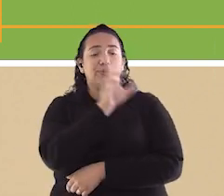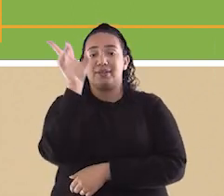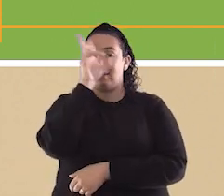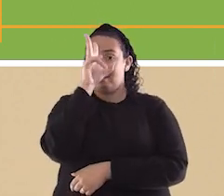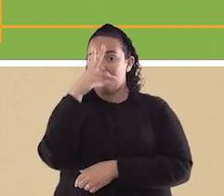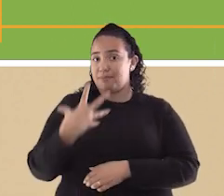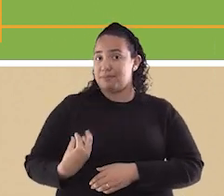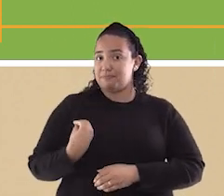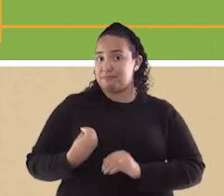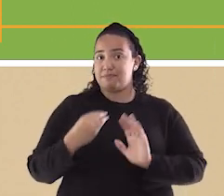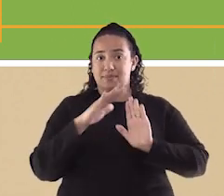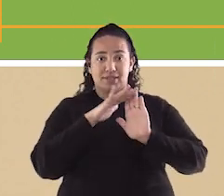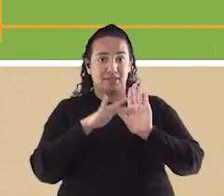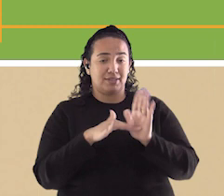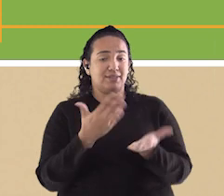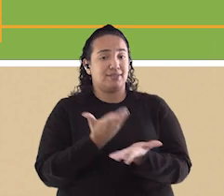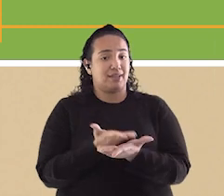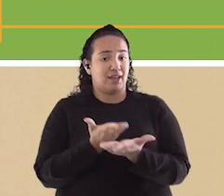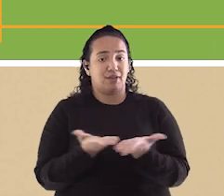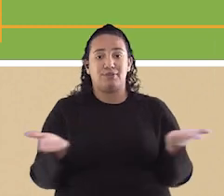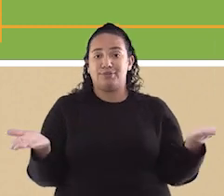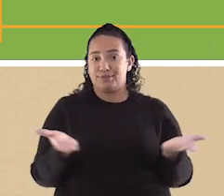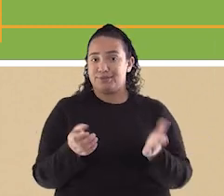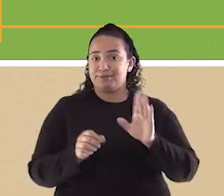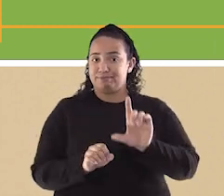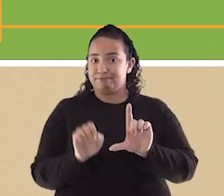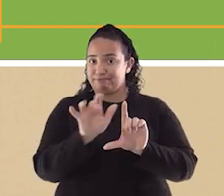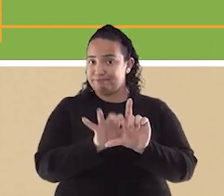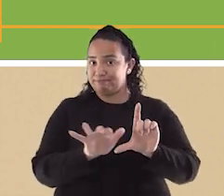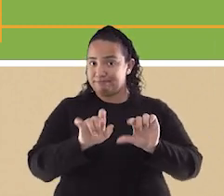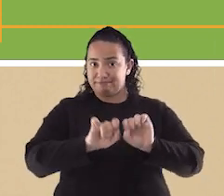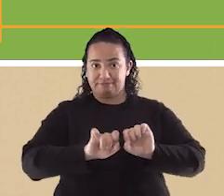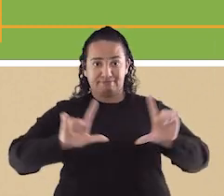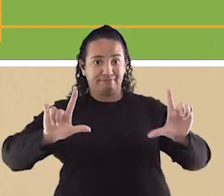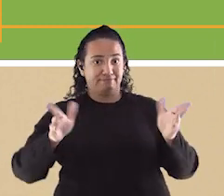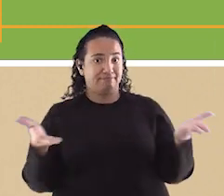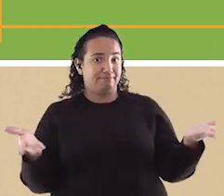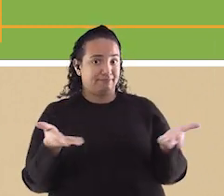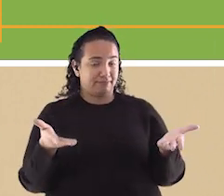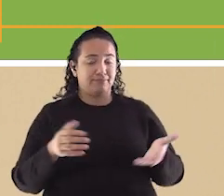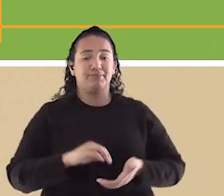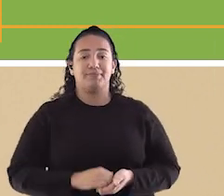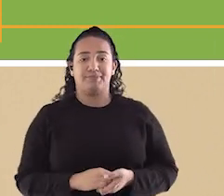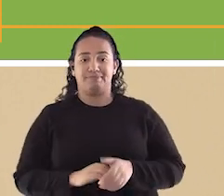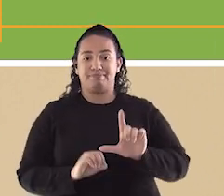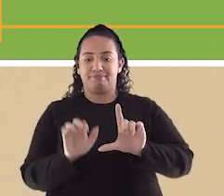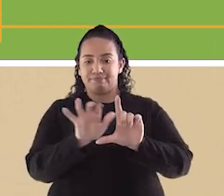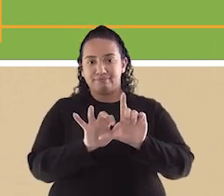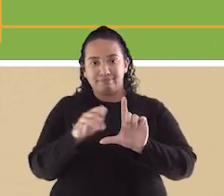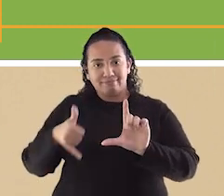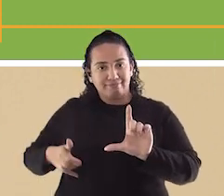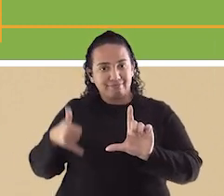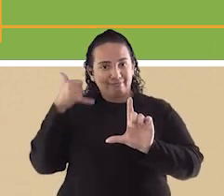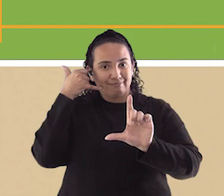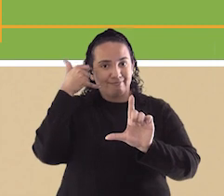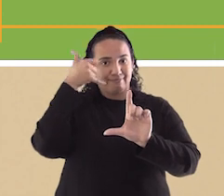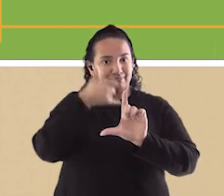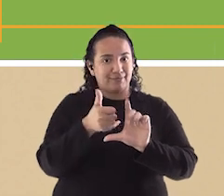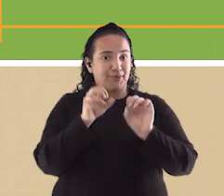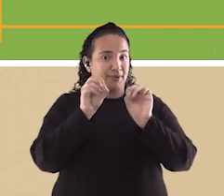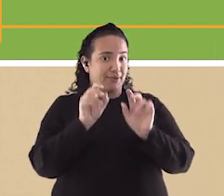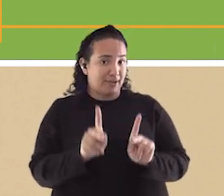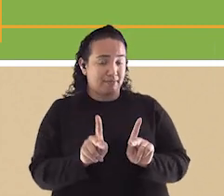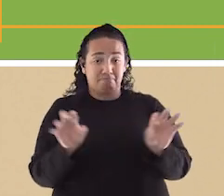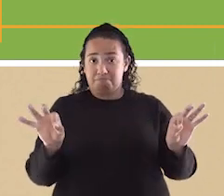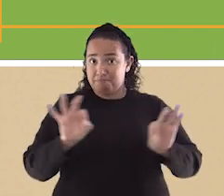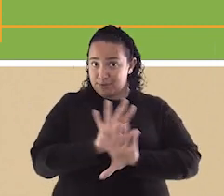de registrar a presença nessa aula pelo QR Code que tem aqui na tela. Aponte a câmera do seu celular para ele e marque presença com a gente, beleza?